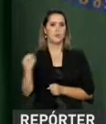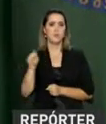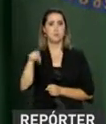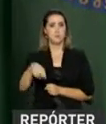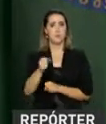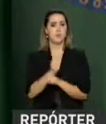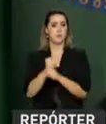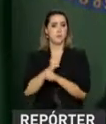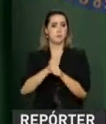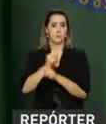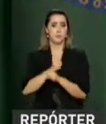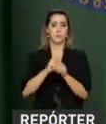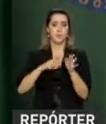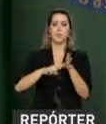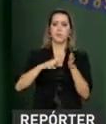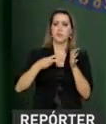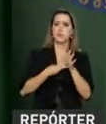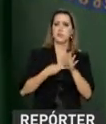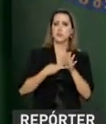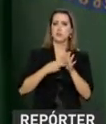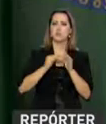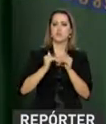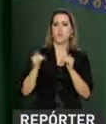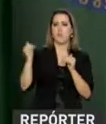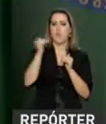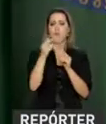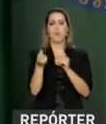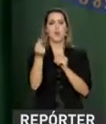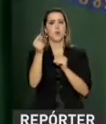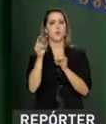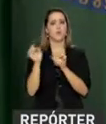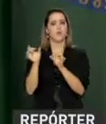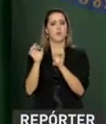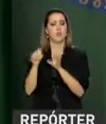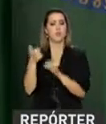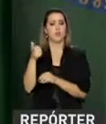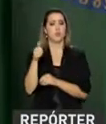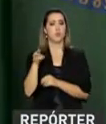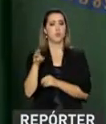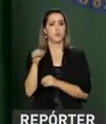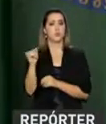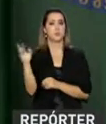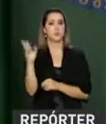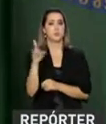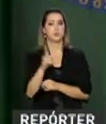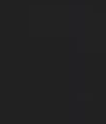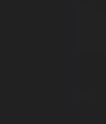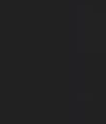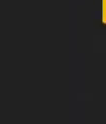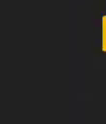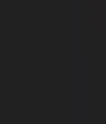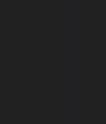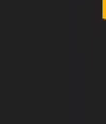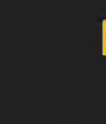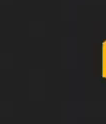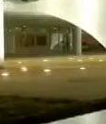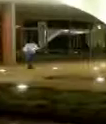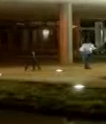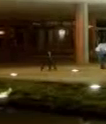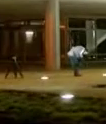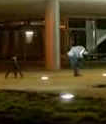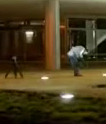deste ano, registrou superávit comercial de 11 bilhões e meio de dólares.